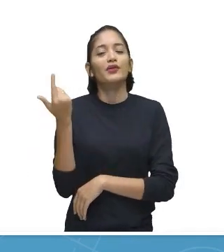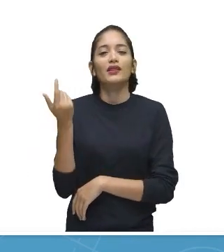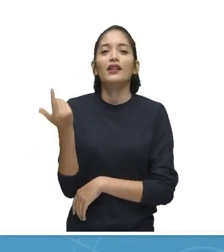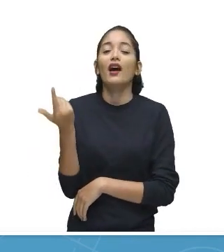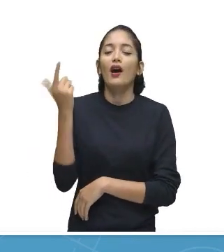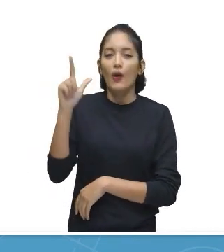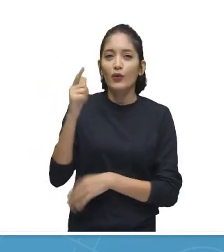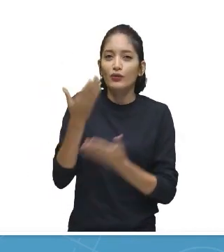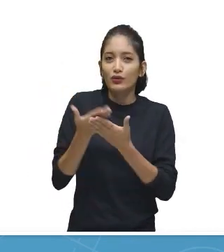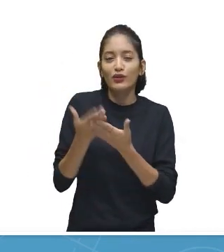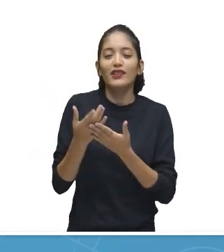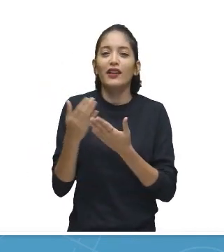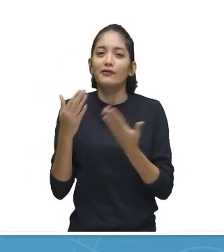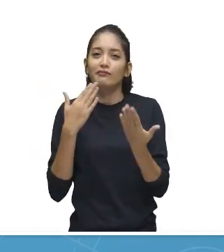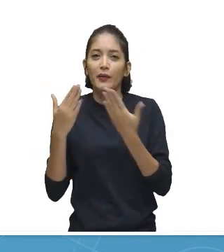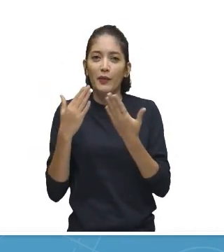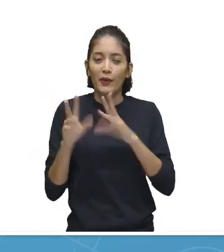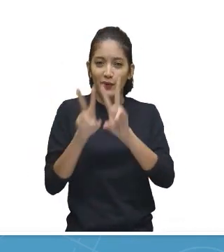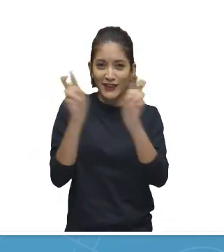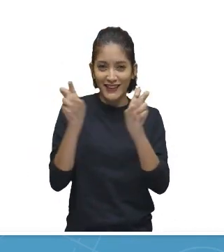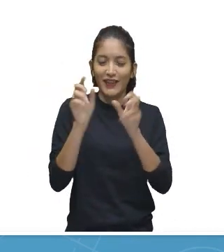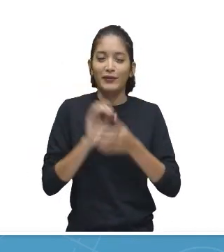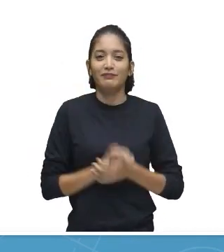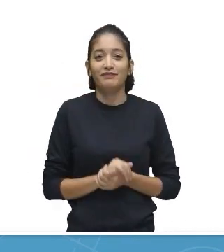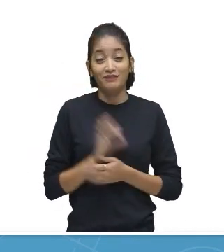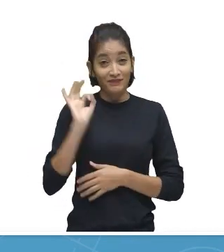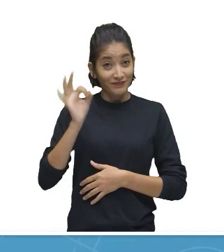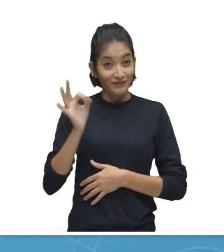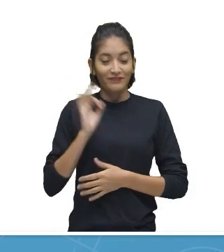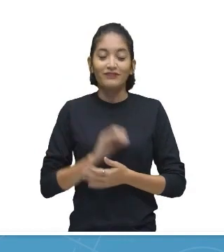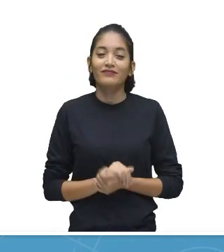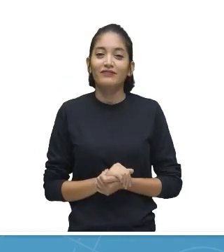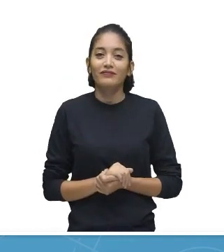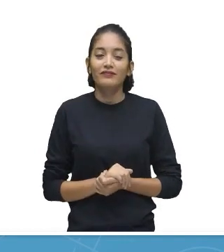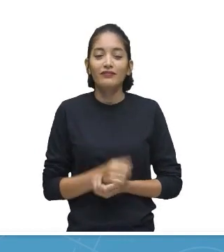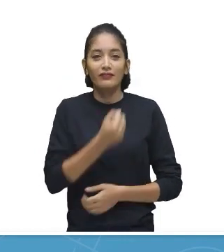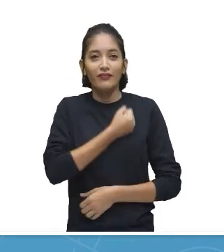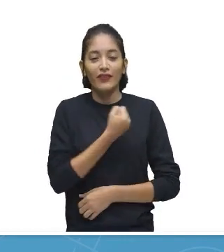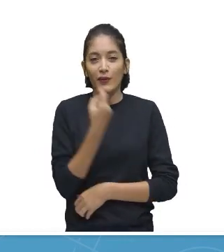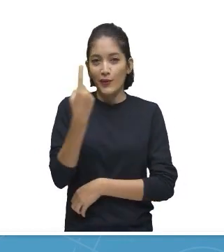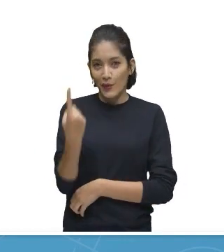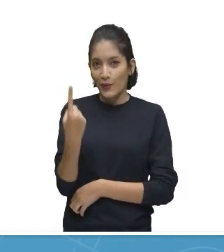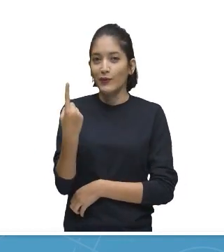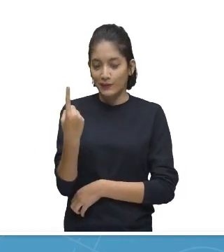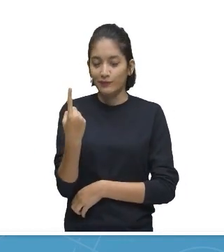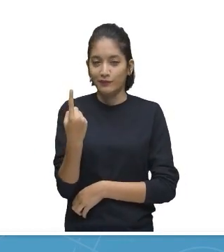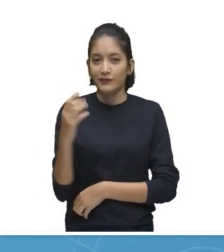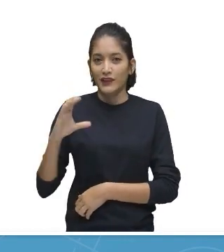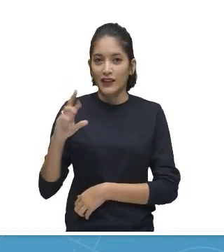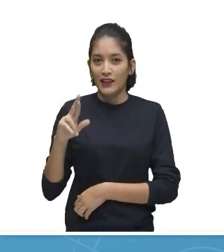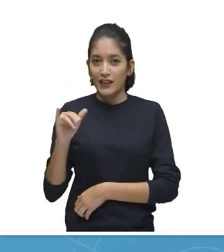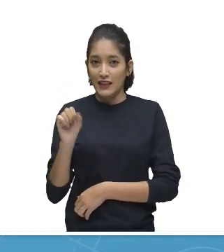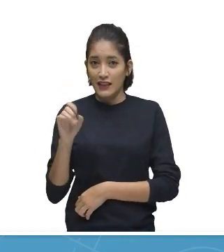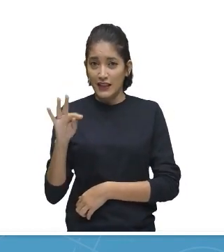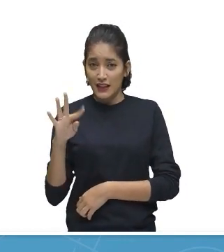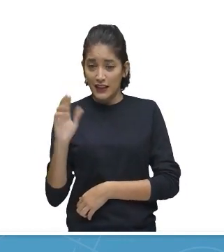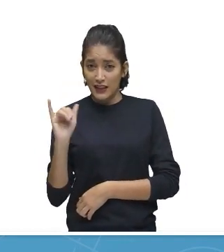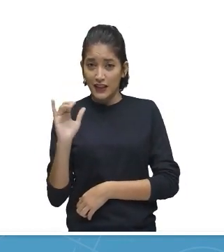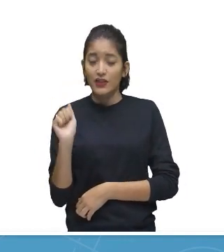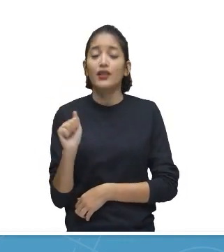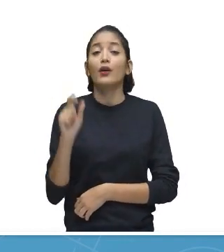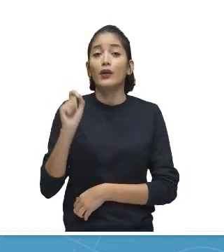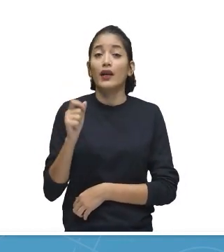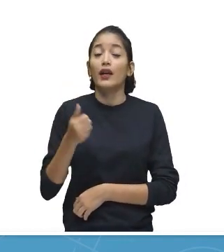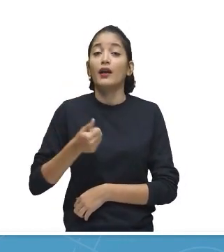elas, certo? Então, vamos continuar. Ó, na questão 1, o Christian colocou que A é uma pintura do Egito e a